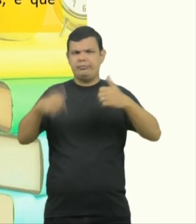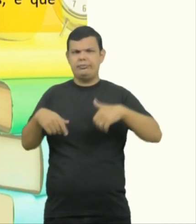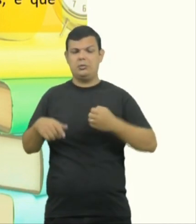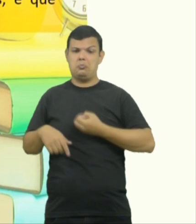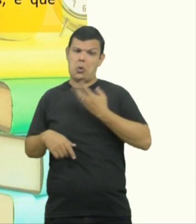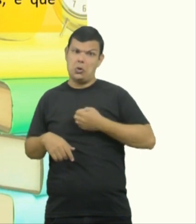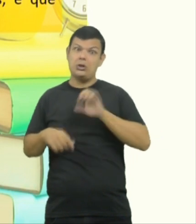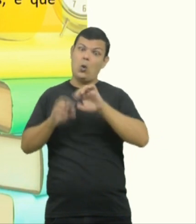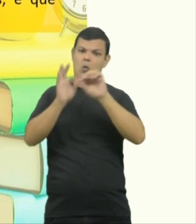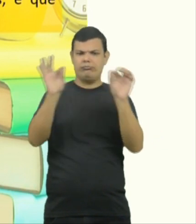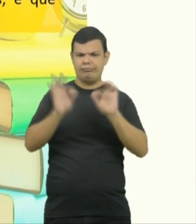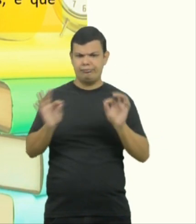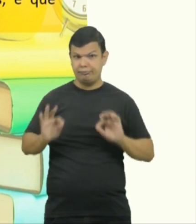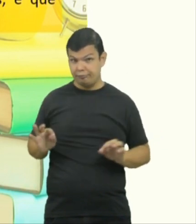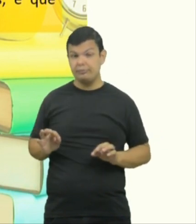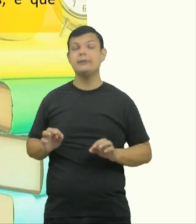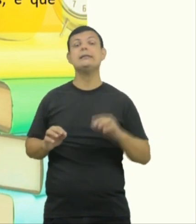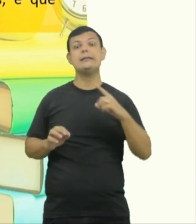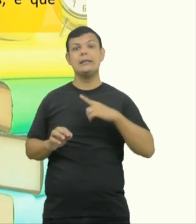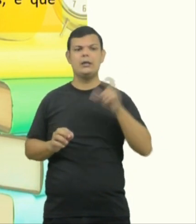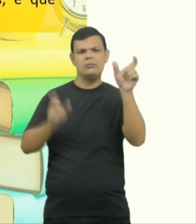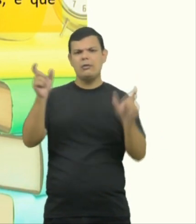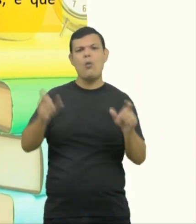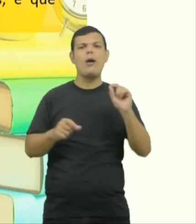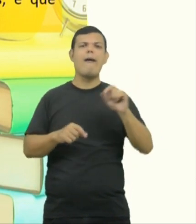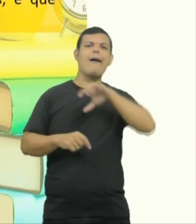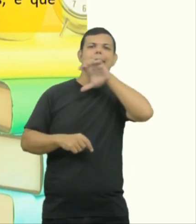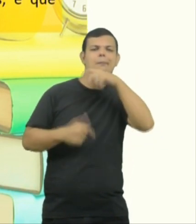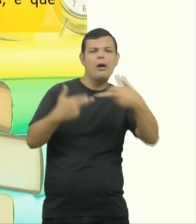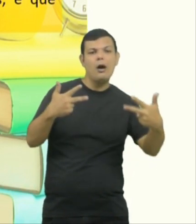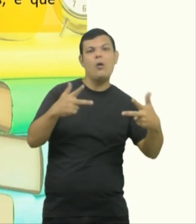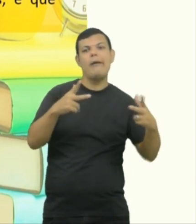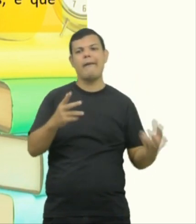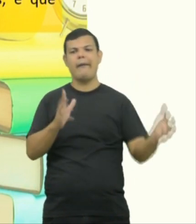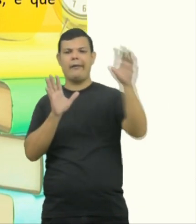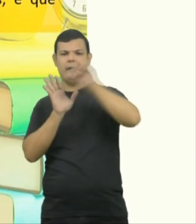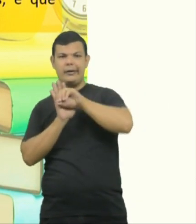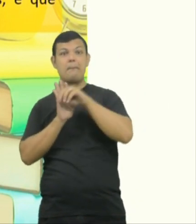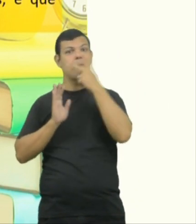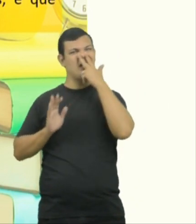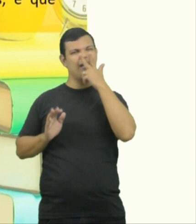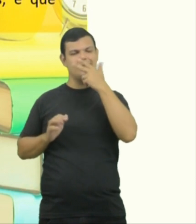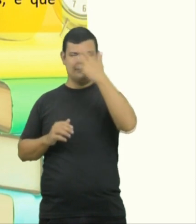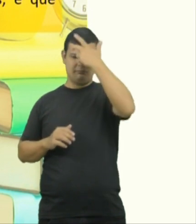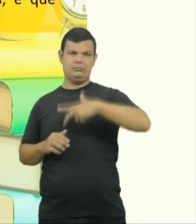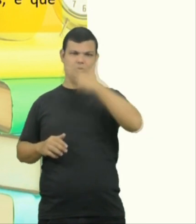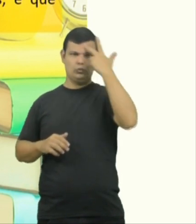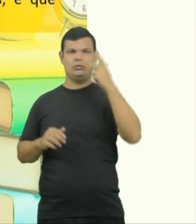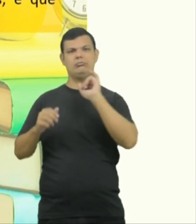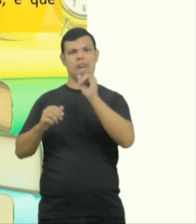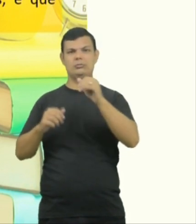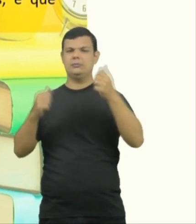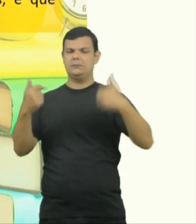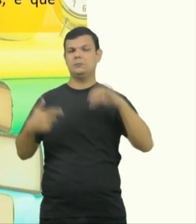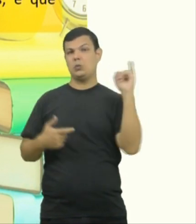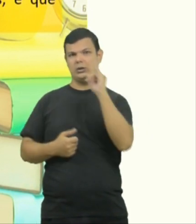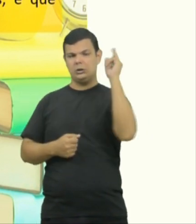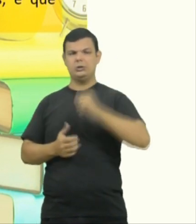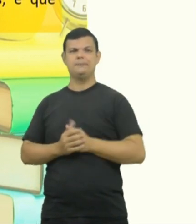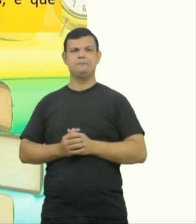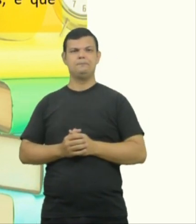ou verso, com personagens animais que agem como seres humanos e que ilustram um preceito moral. Galerinha,